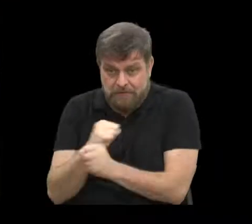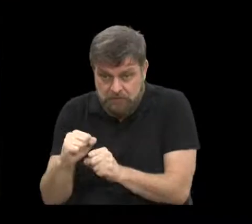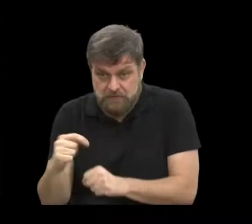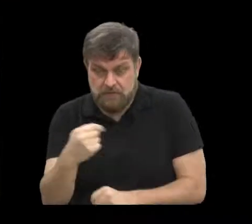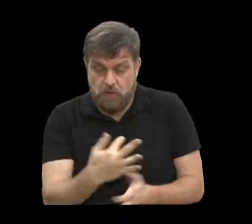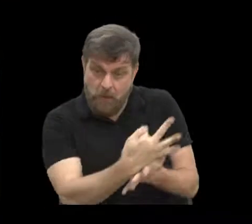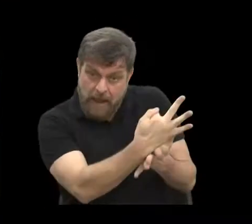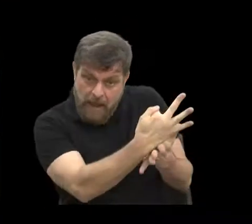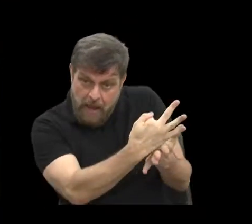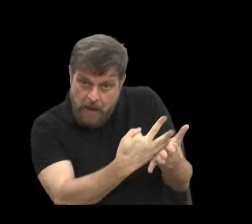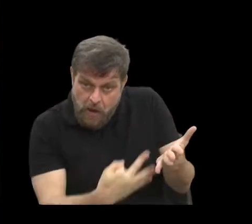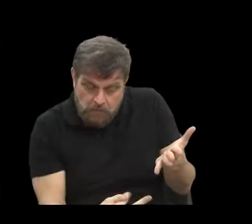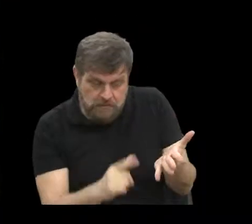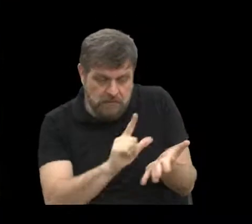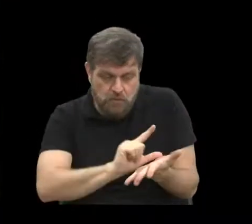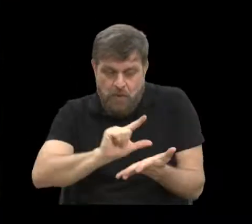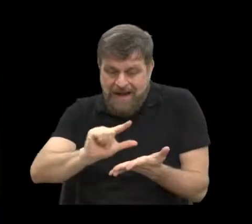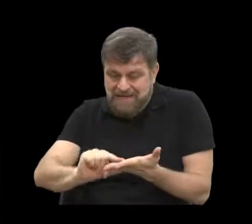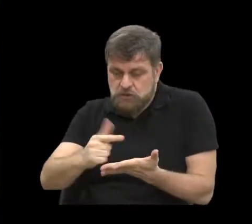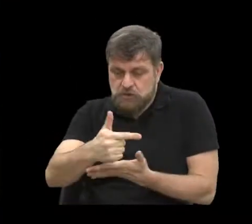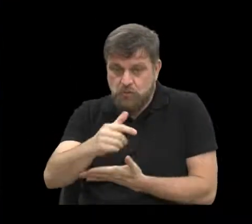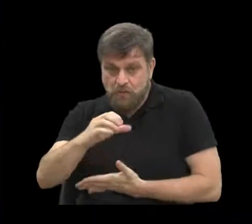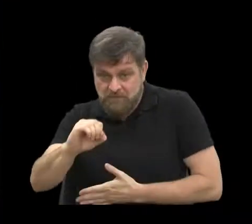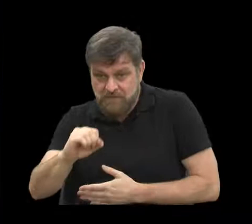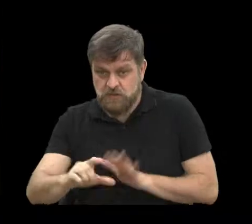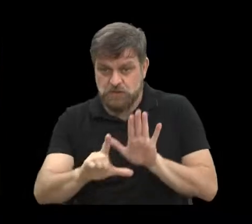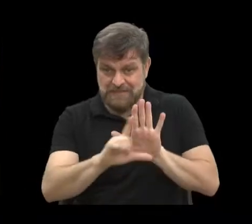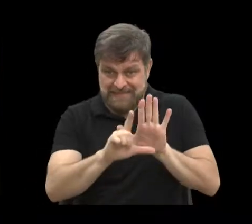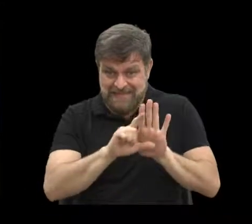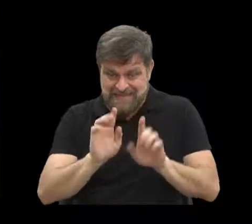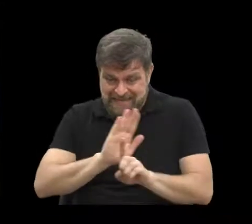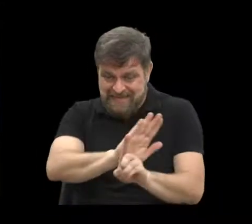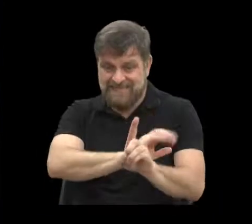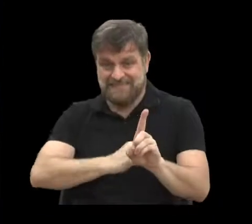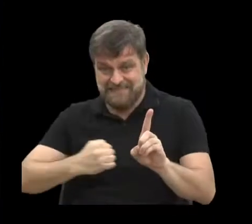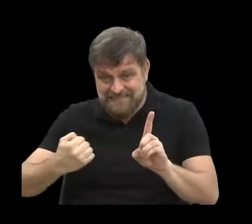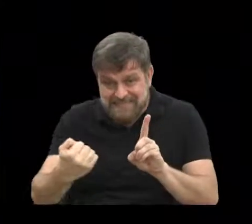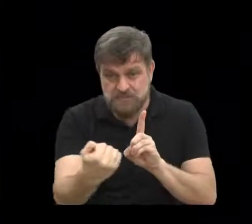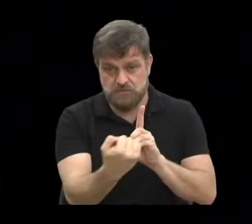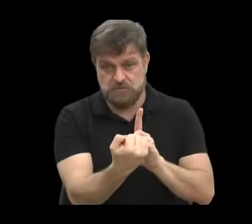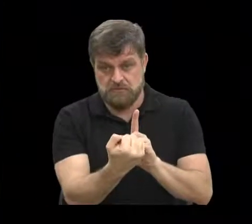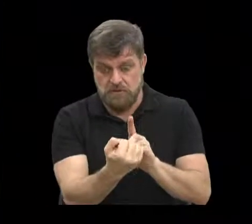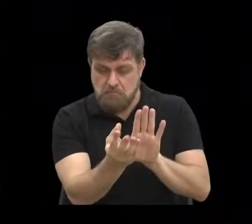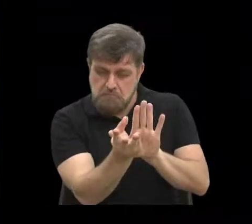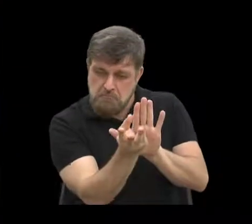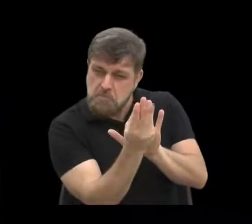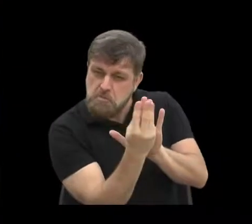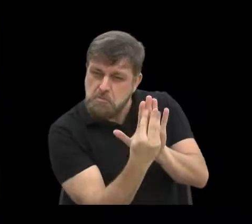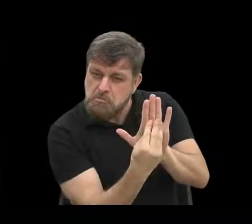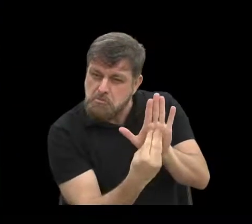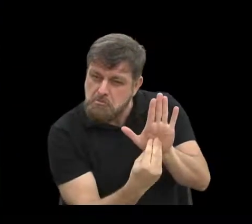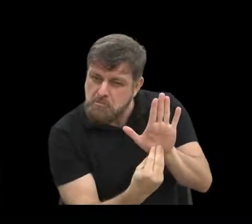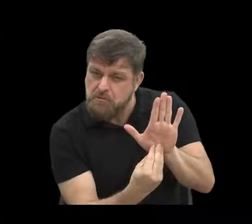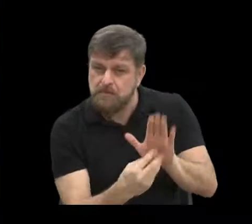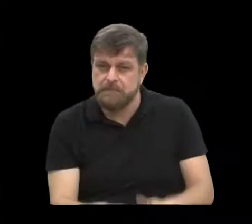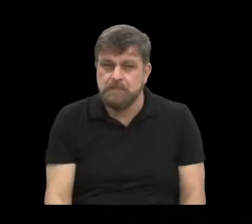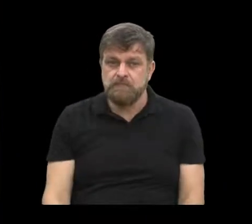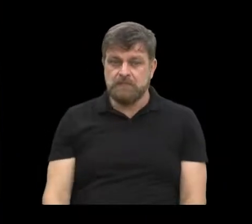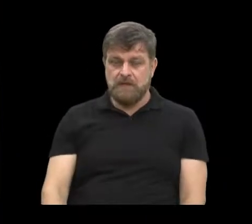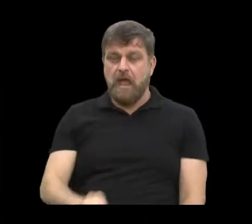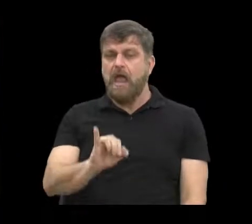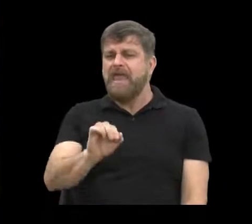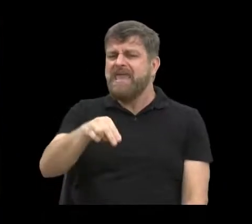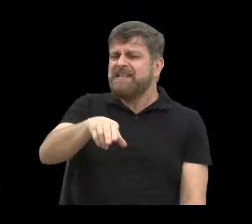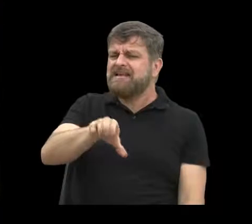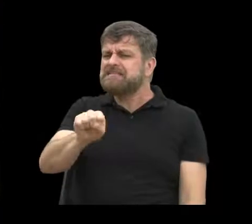artigo 20 da Lei Orgânica de Assistência Social. E onde que entra, então, o INSS no